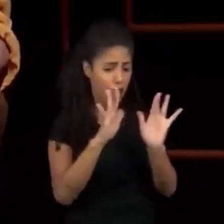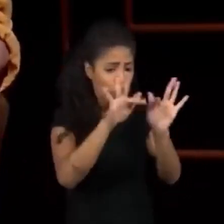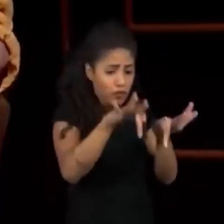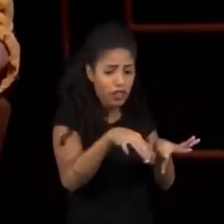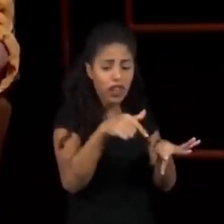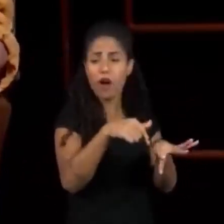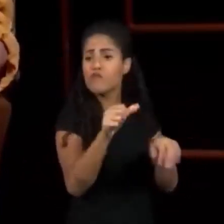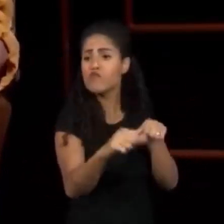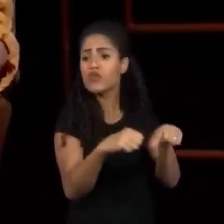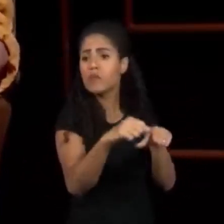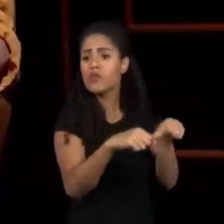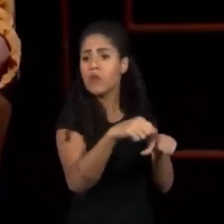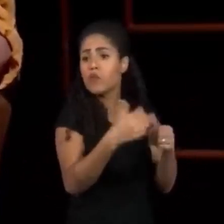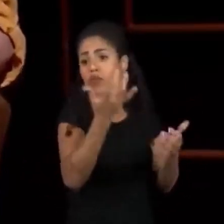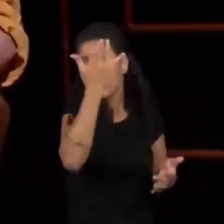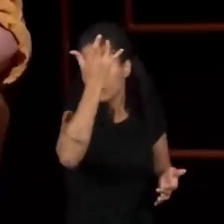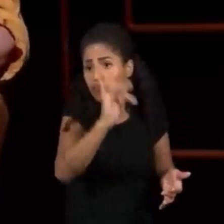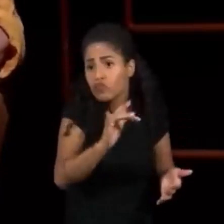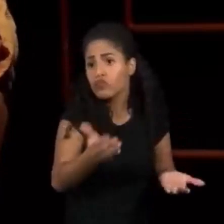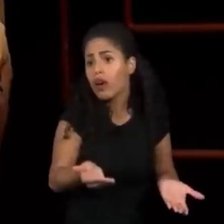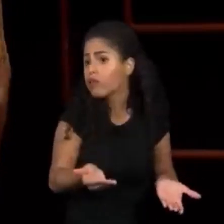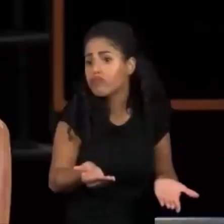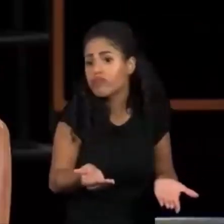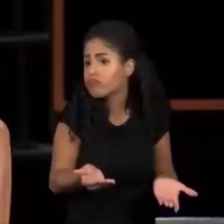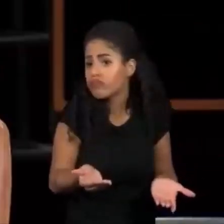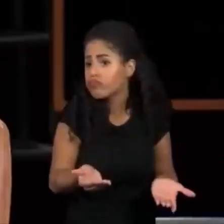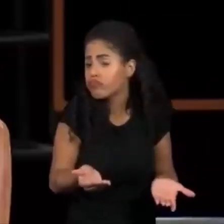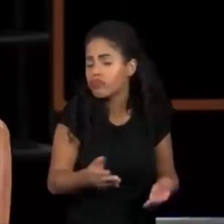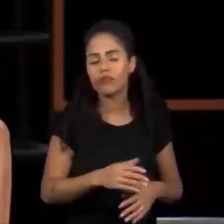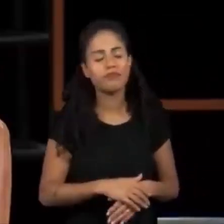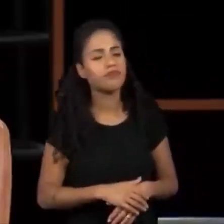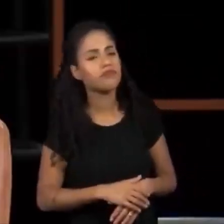um personagem né e a história também